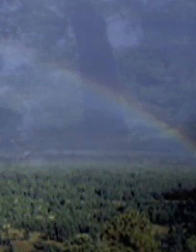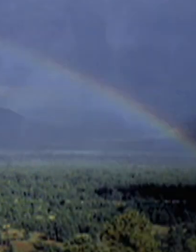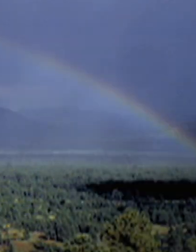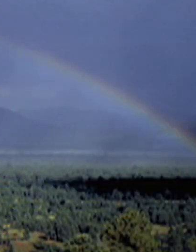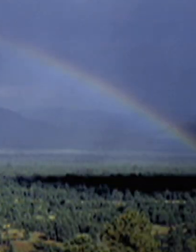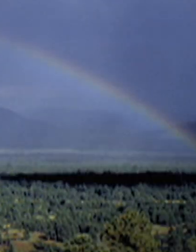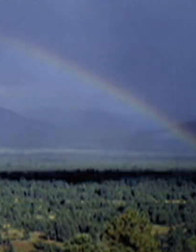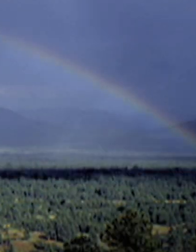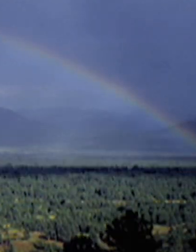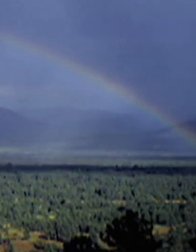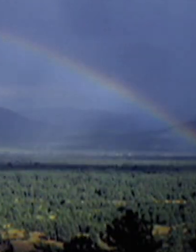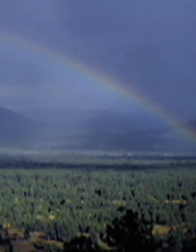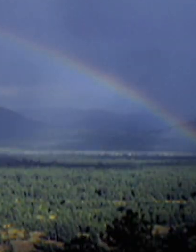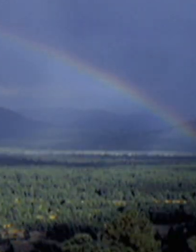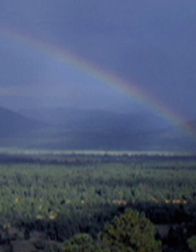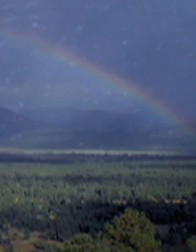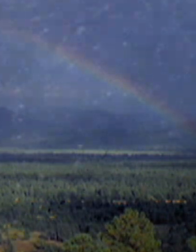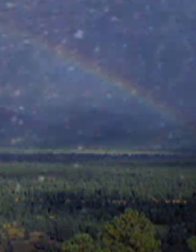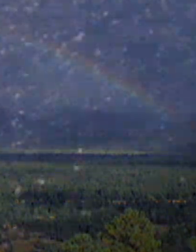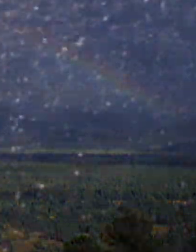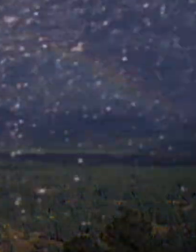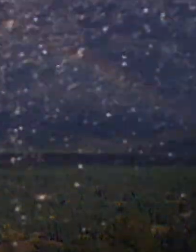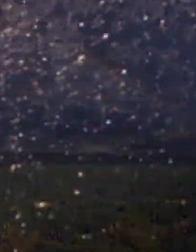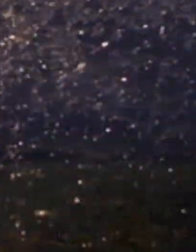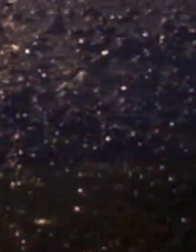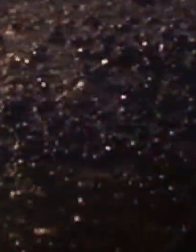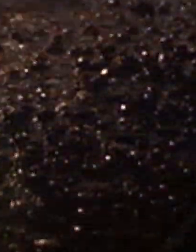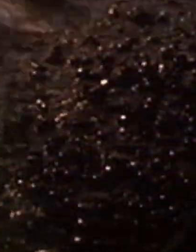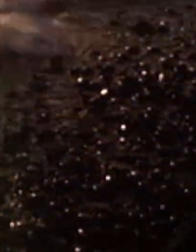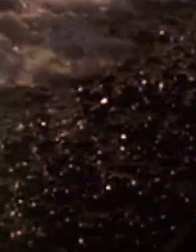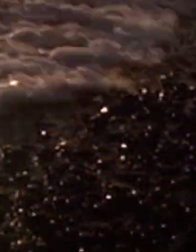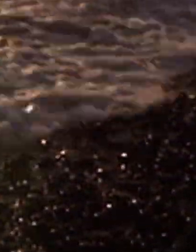Cai a chuva sobre o mal e o bom,